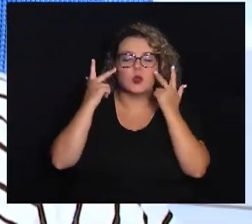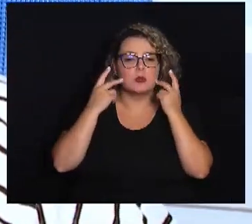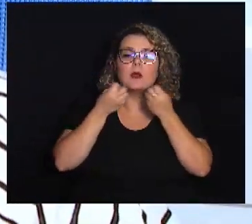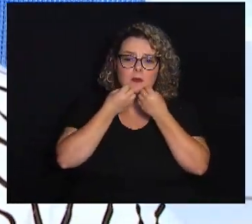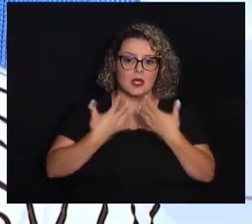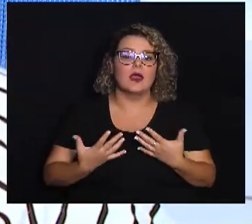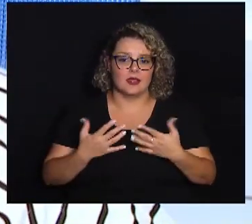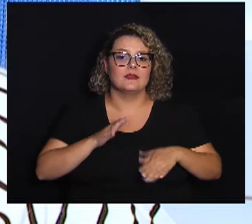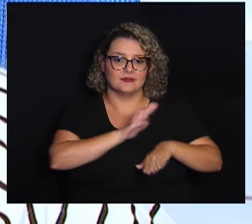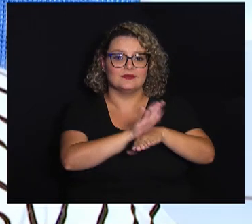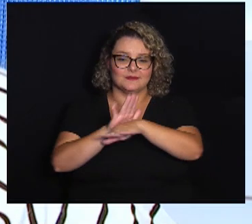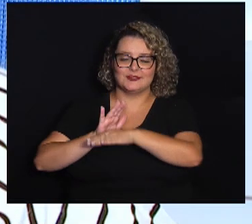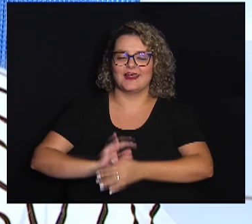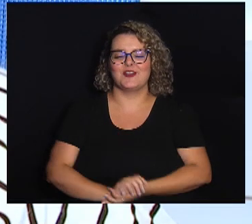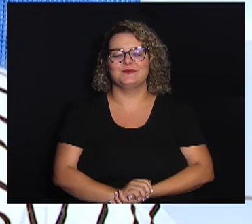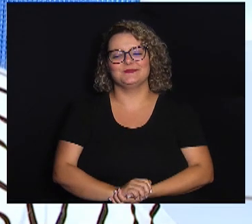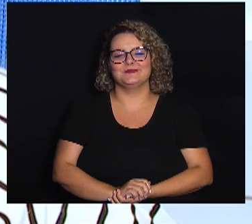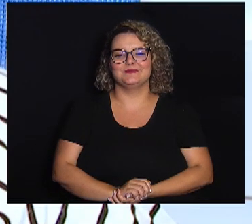né? Em poder ajudar.